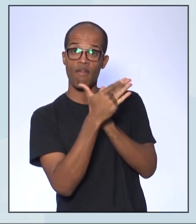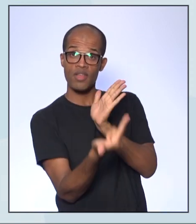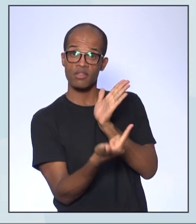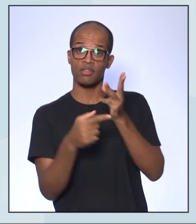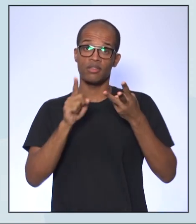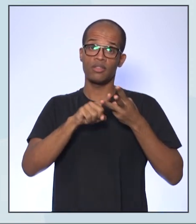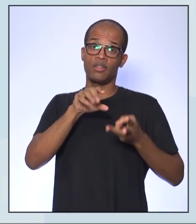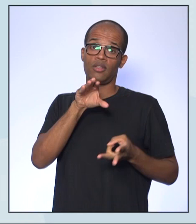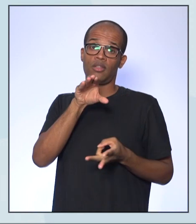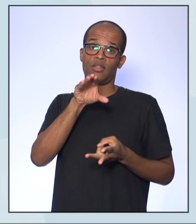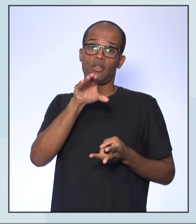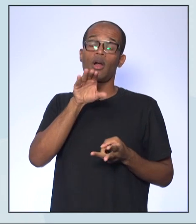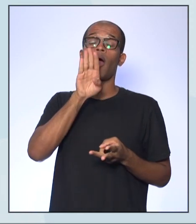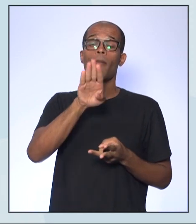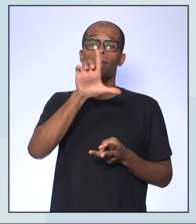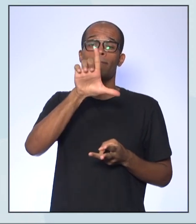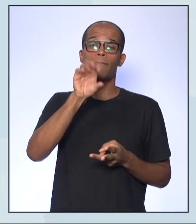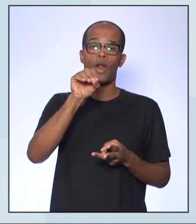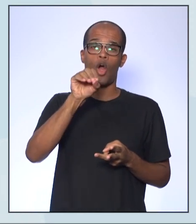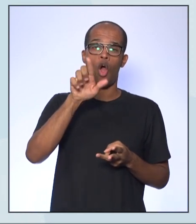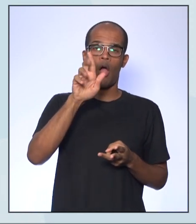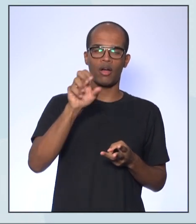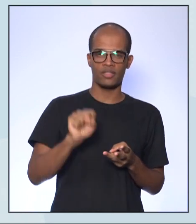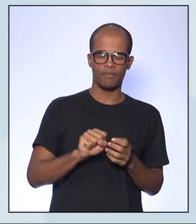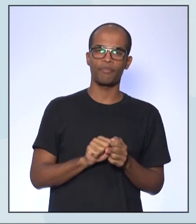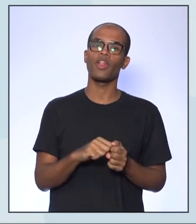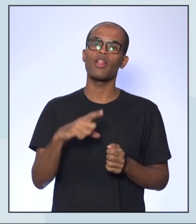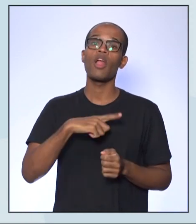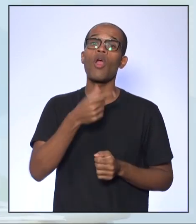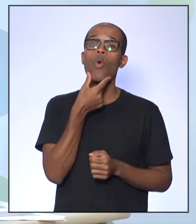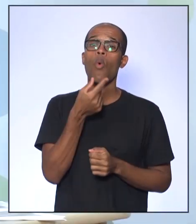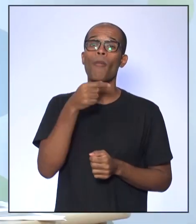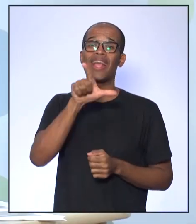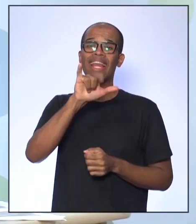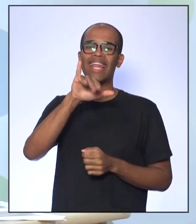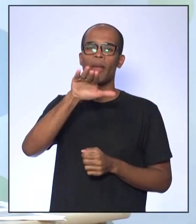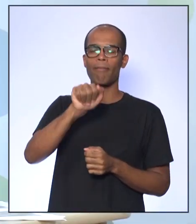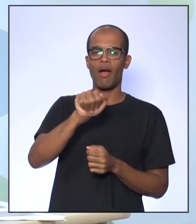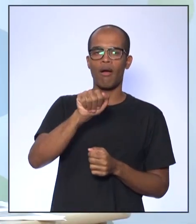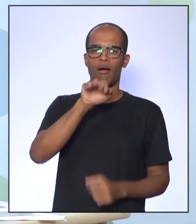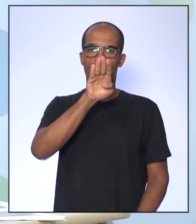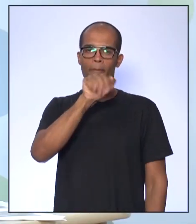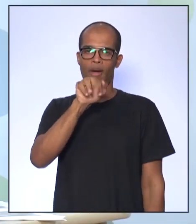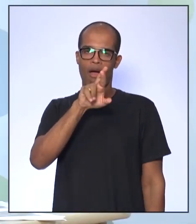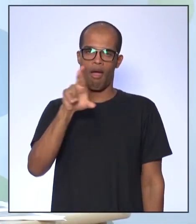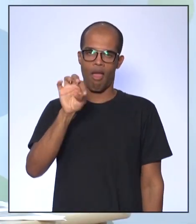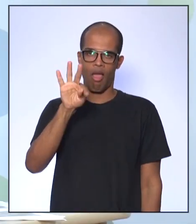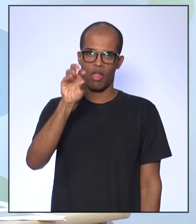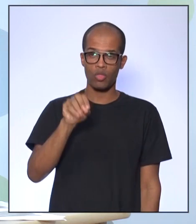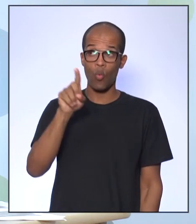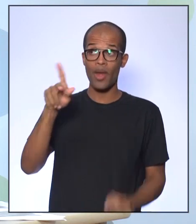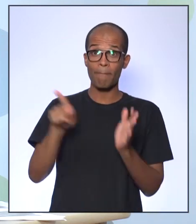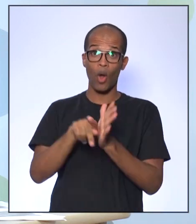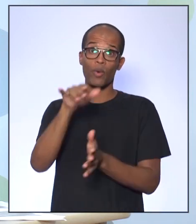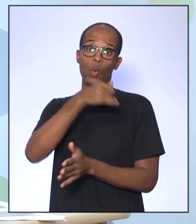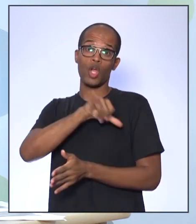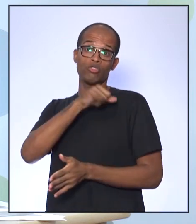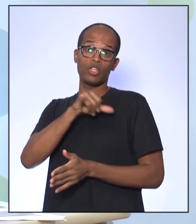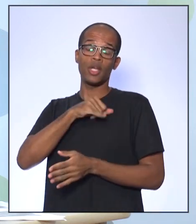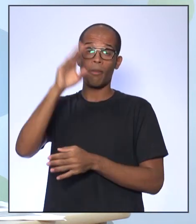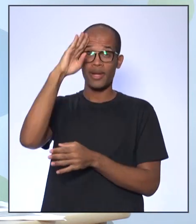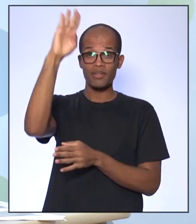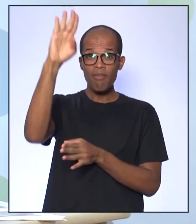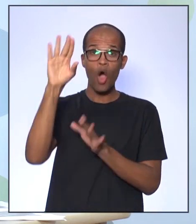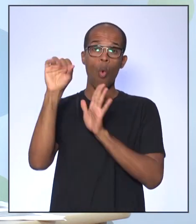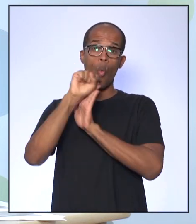crônica de Lima Barreto, né? Lima Barreto foi um dos principais cronistas do Rio de Janeiro do começo do